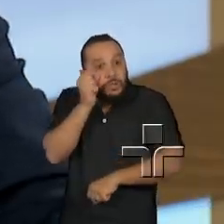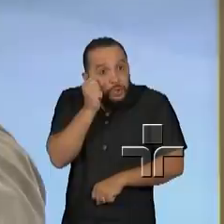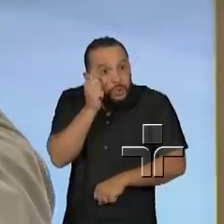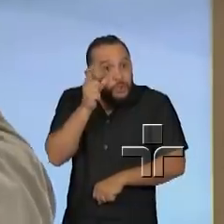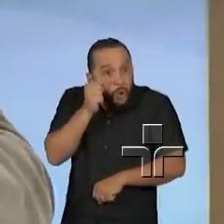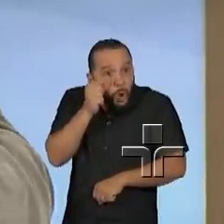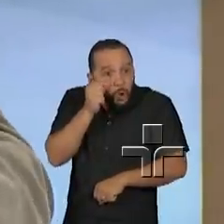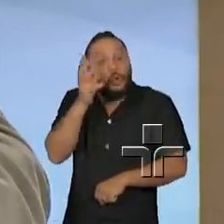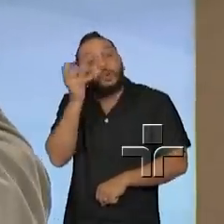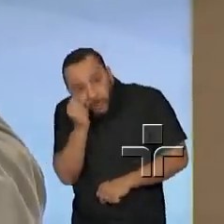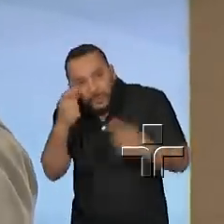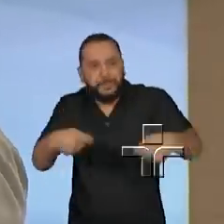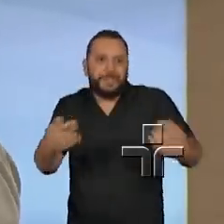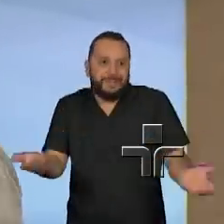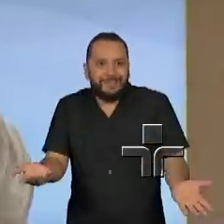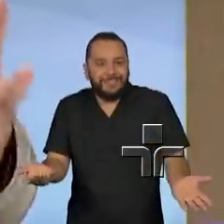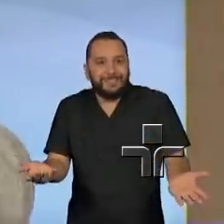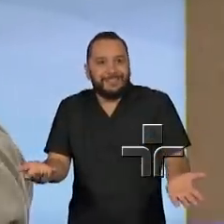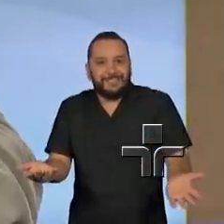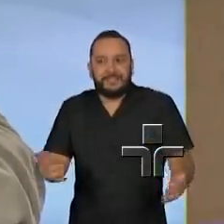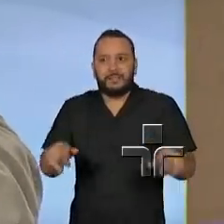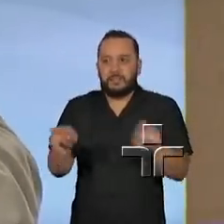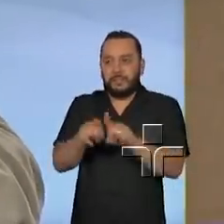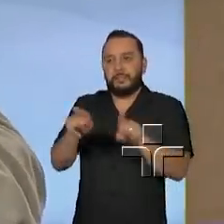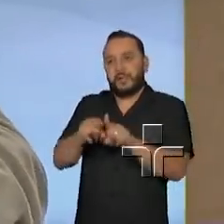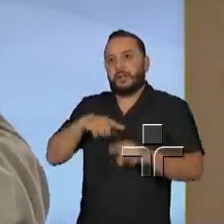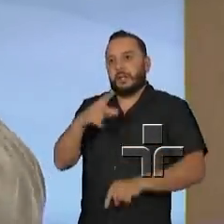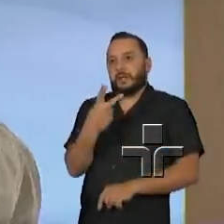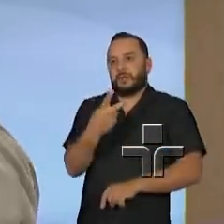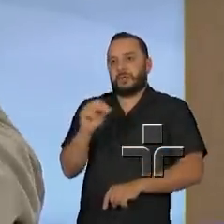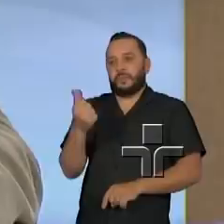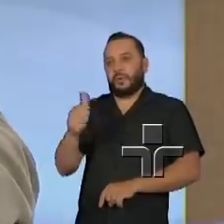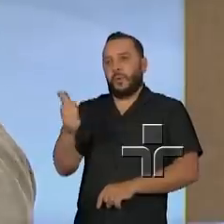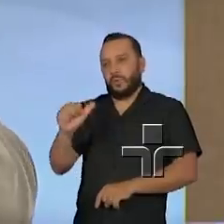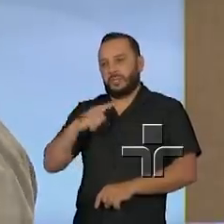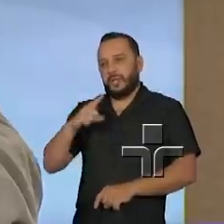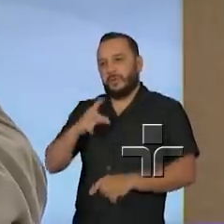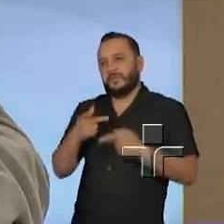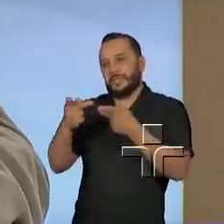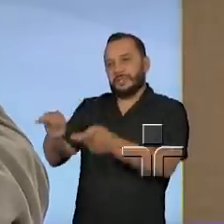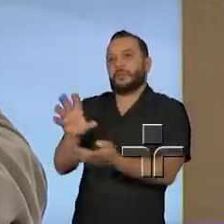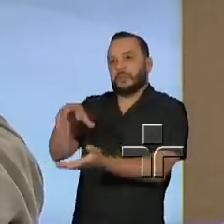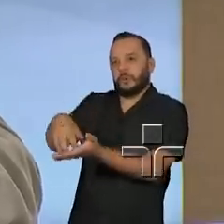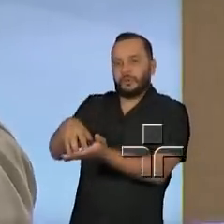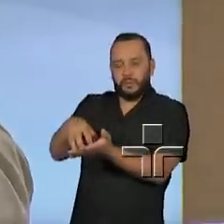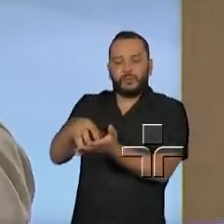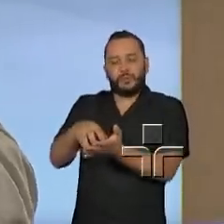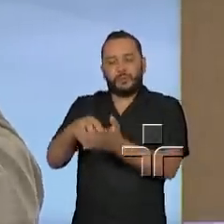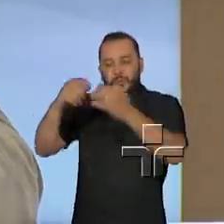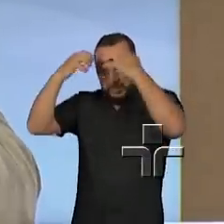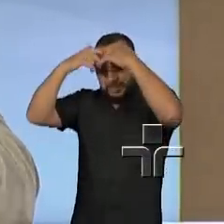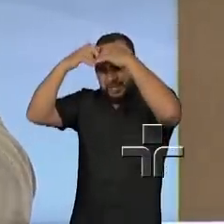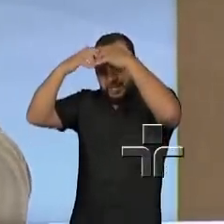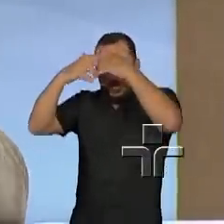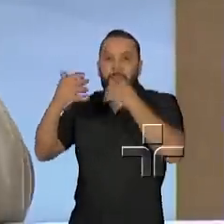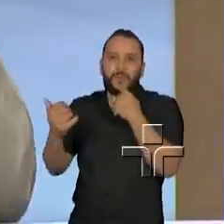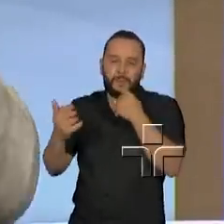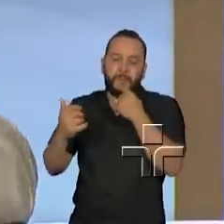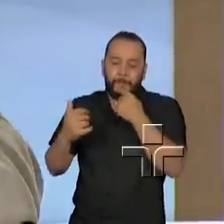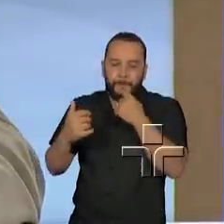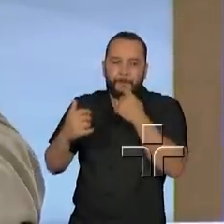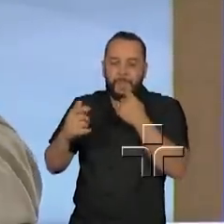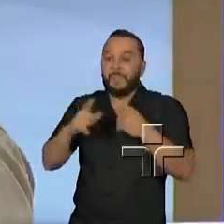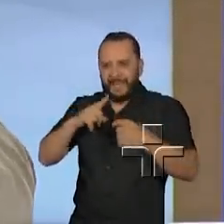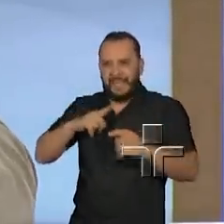em 2011 eu visitei o Instituto do Cérebro, vocês estavam numa casa recém-alugada ou comprada para esse fim, com